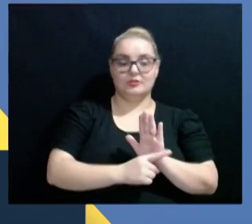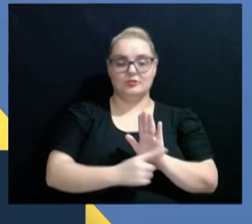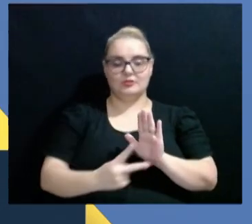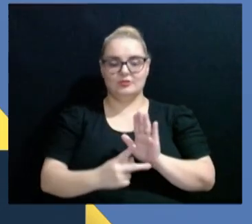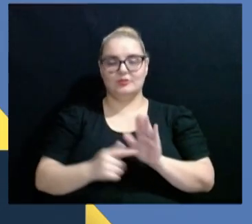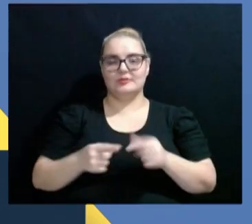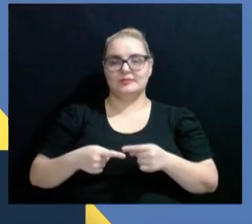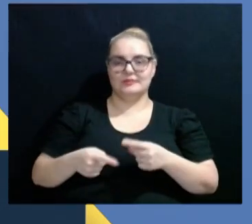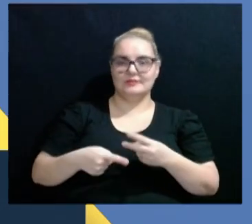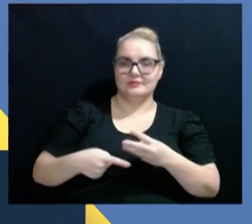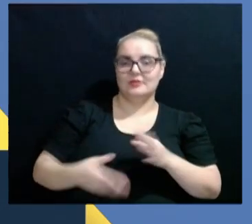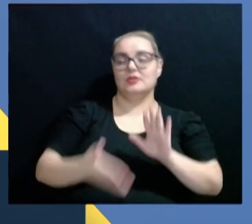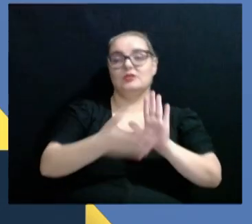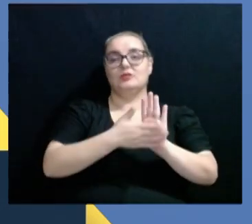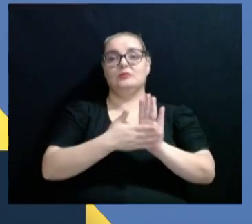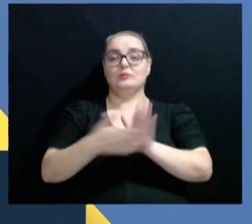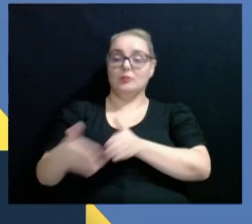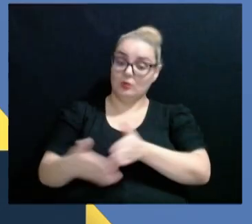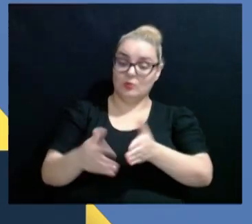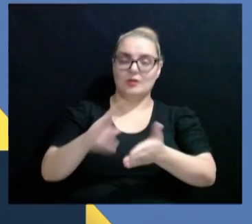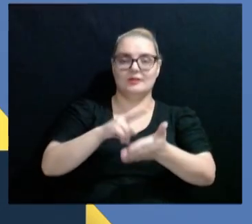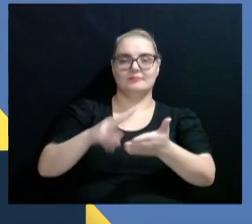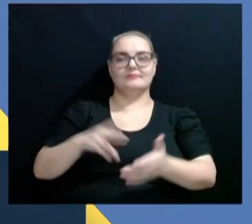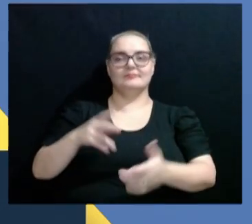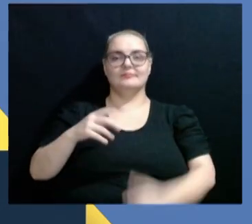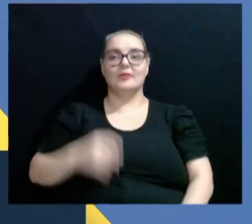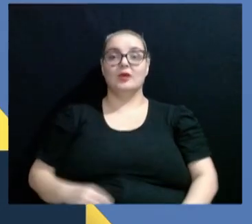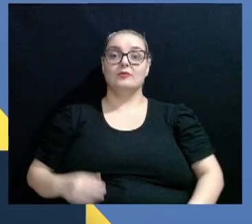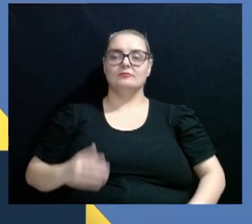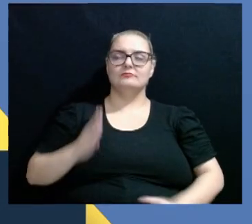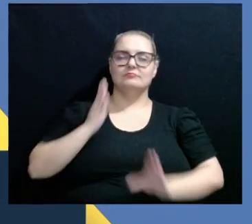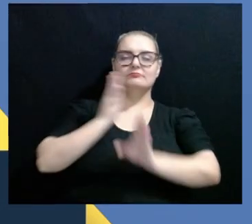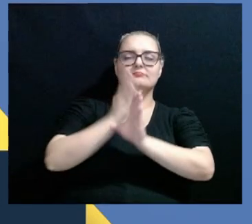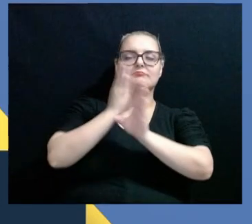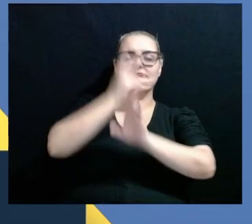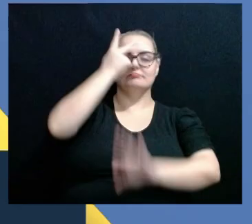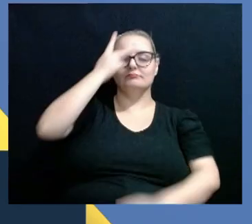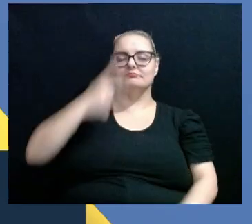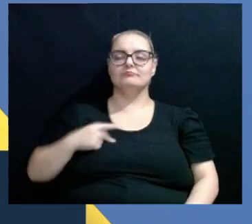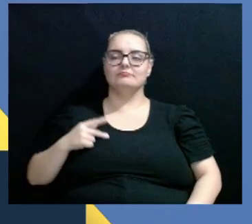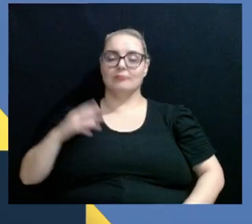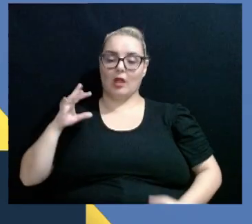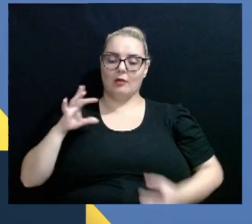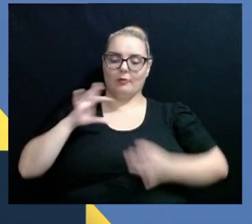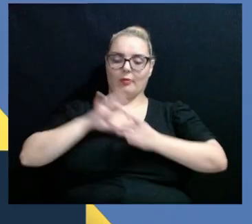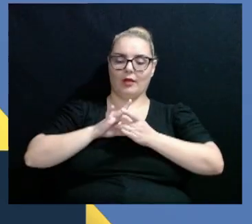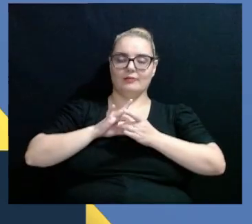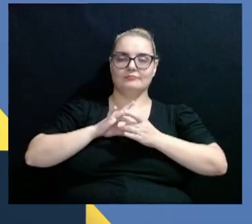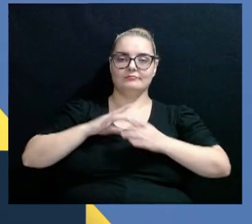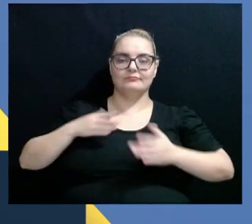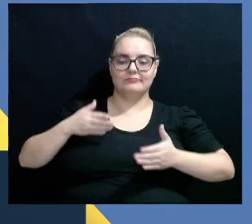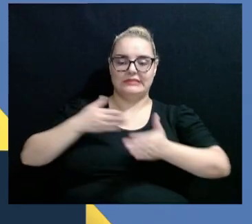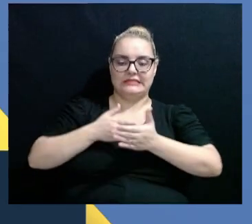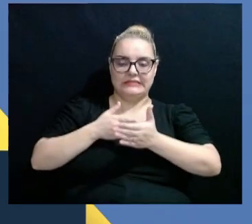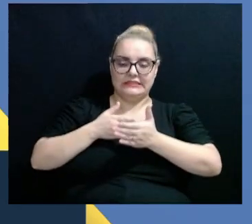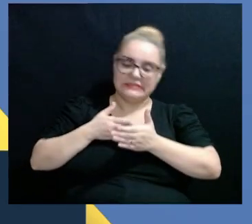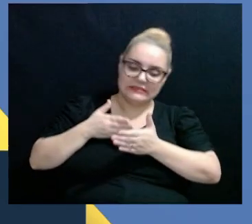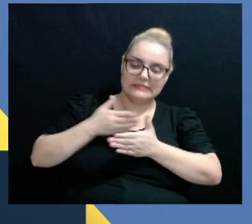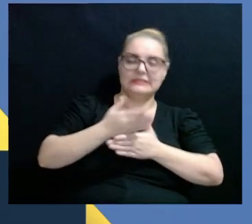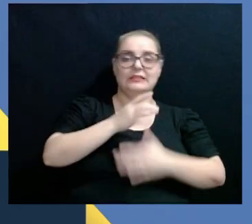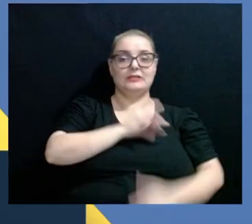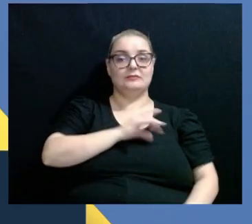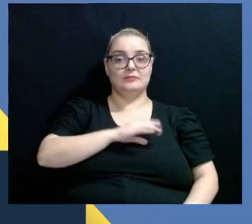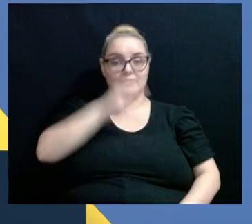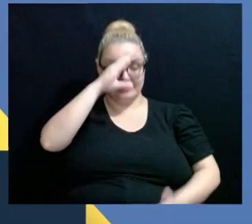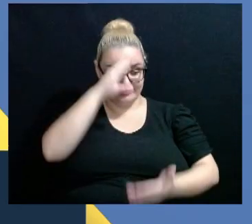de 12 semanas com o propósito de guiar o leitor por uma viagem de autodescoberta, ajudando a enfrentar os seus